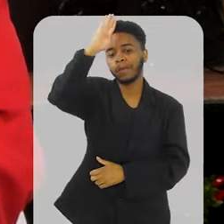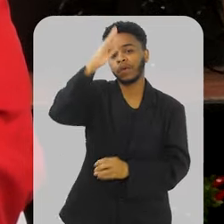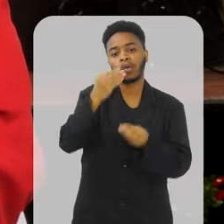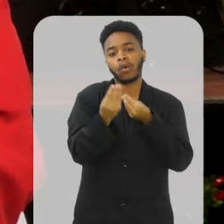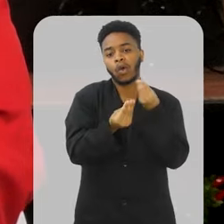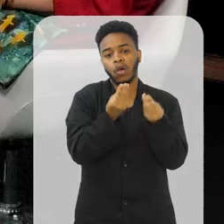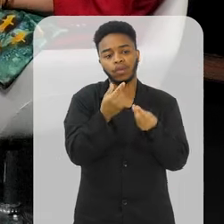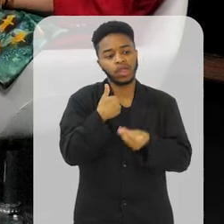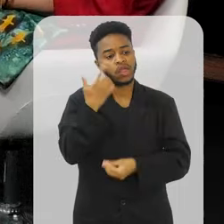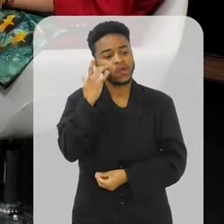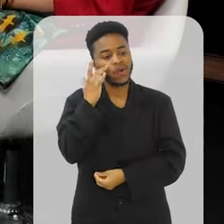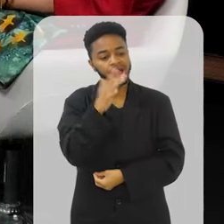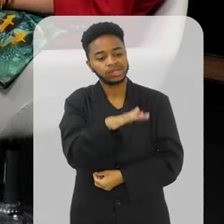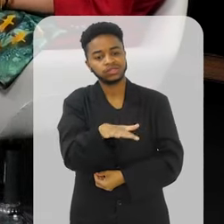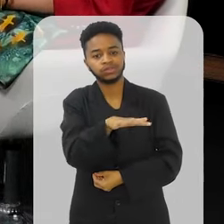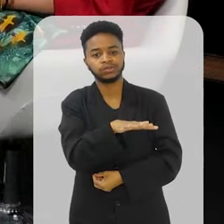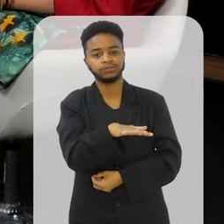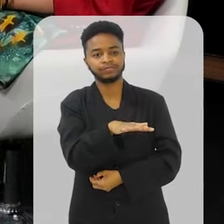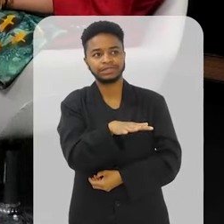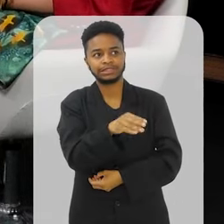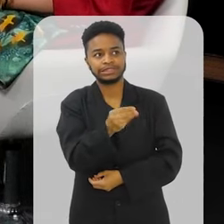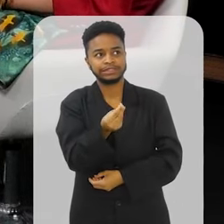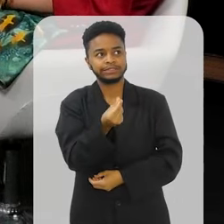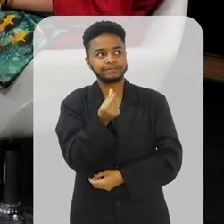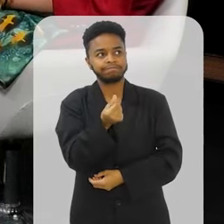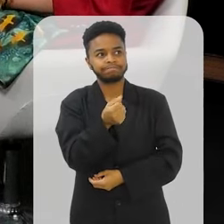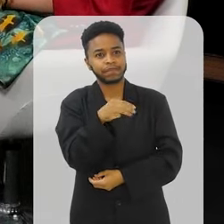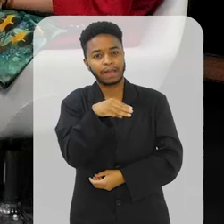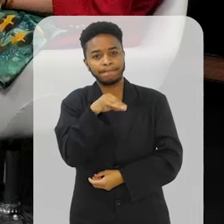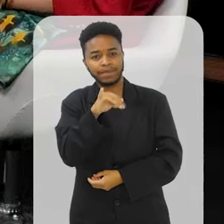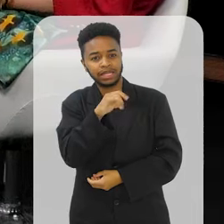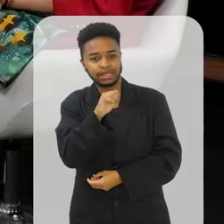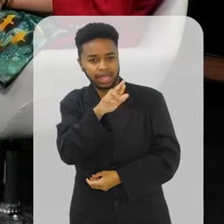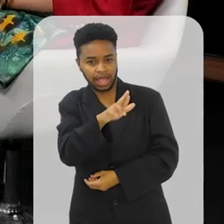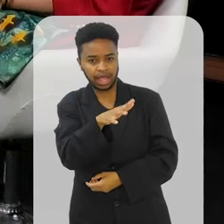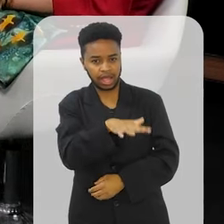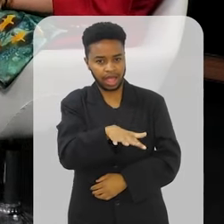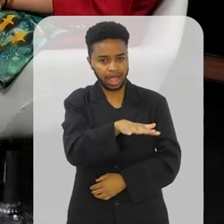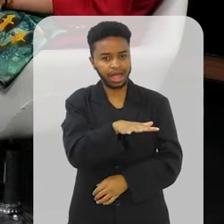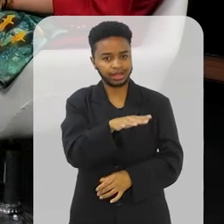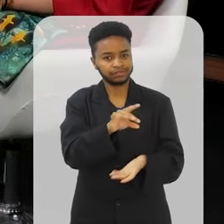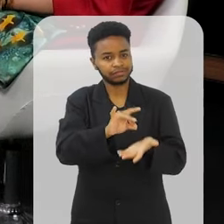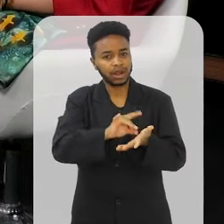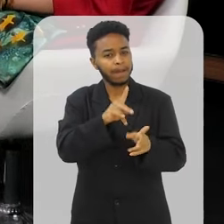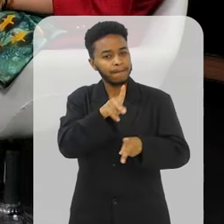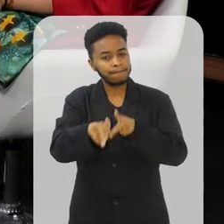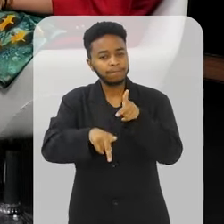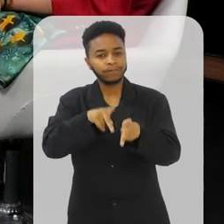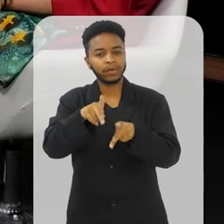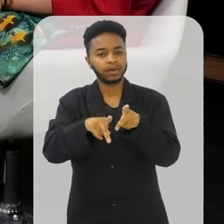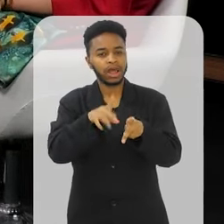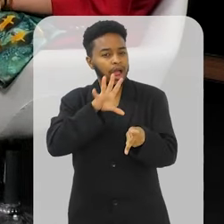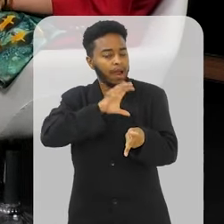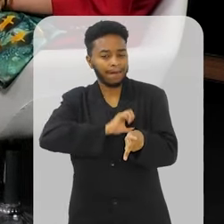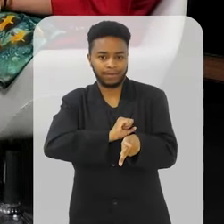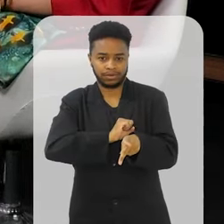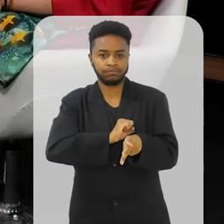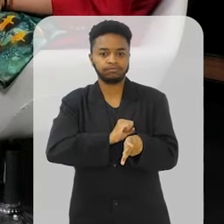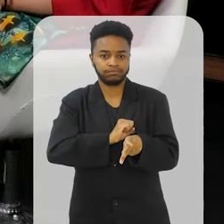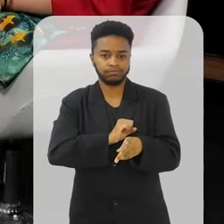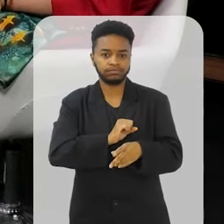eh eu acho que é o setor militar que a população